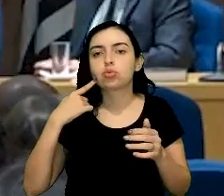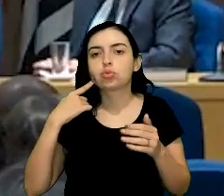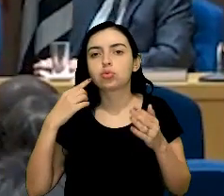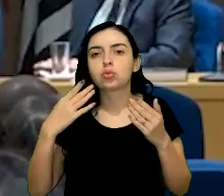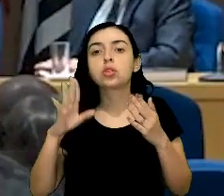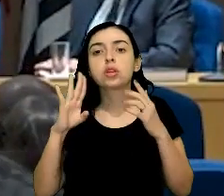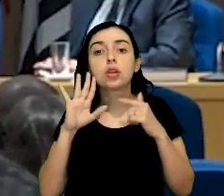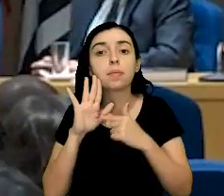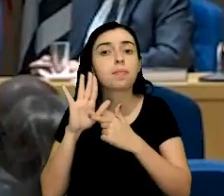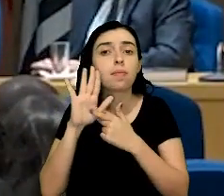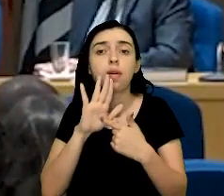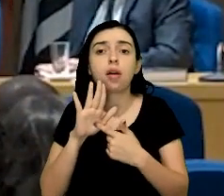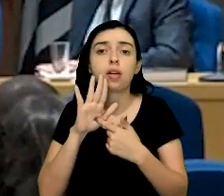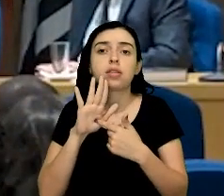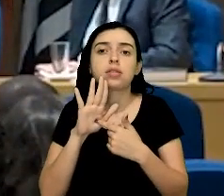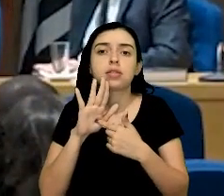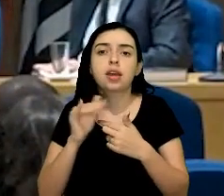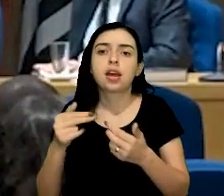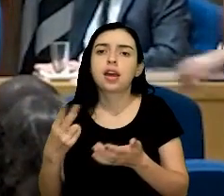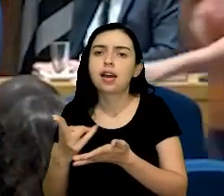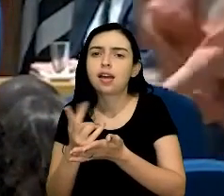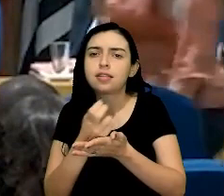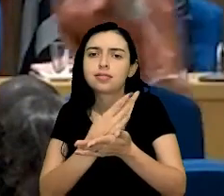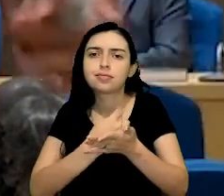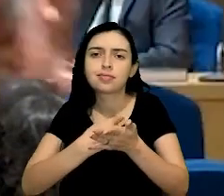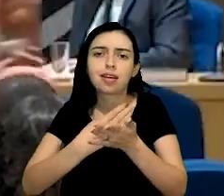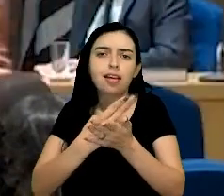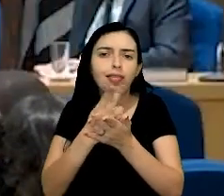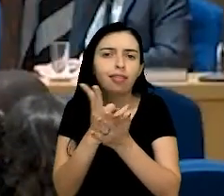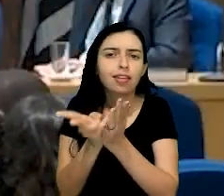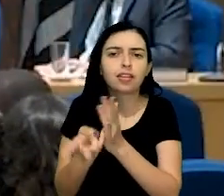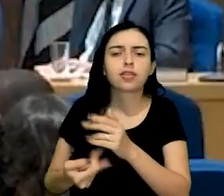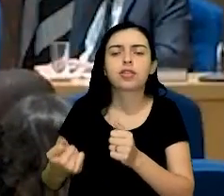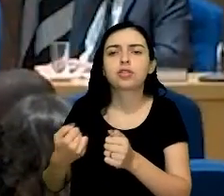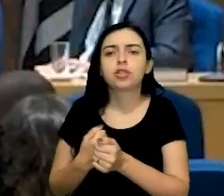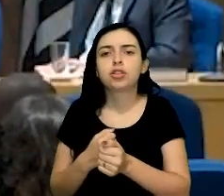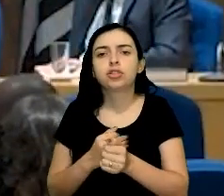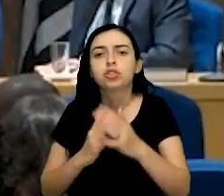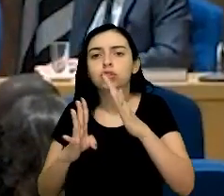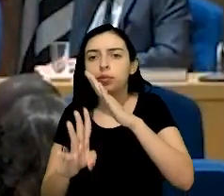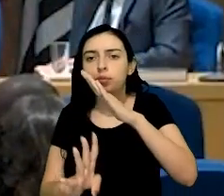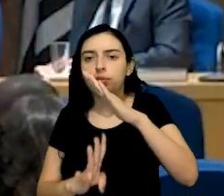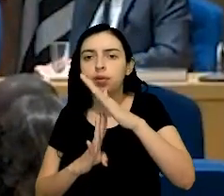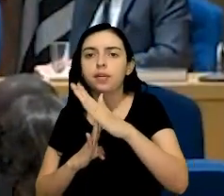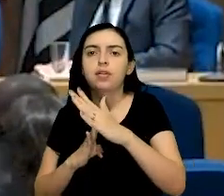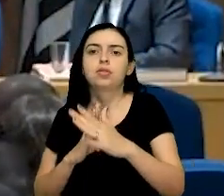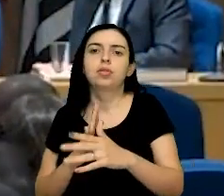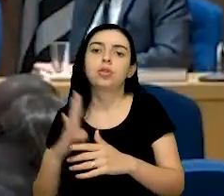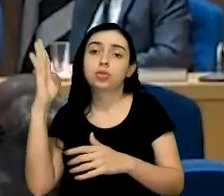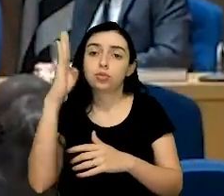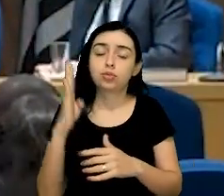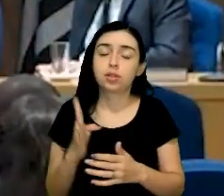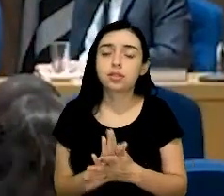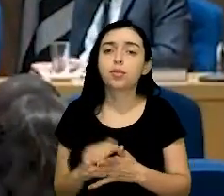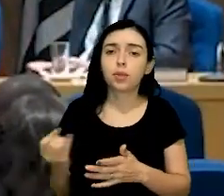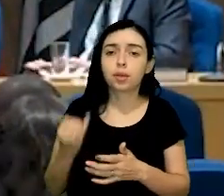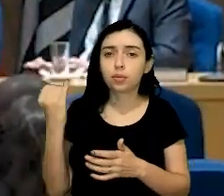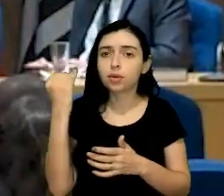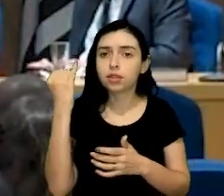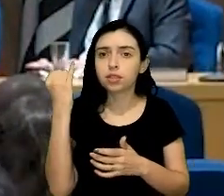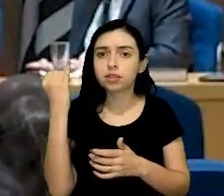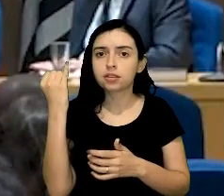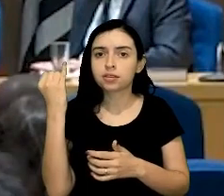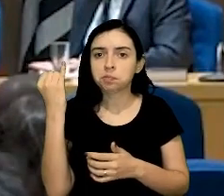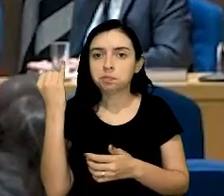essa heterogeneidade dos novos fluxos migratórios no Brasil. Isso é importante